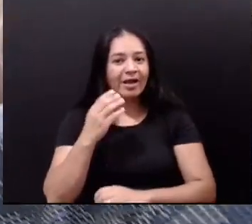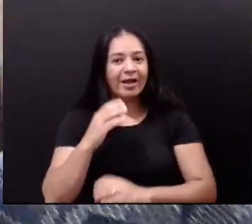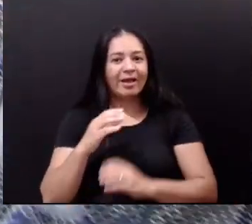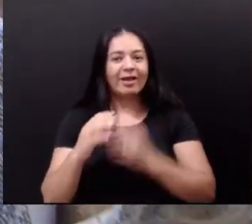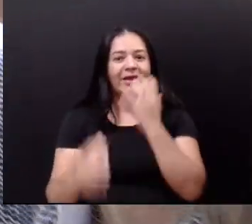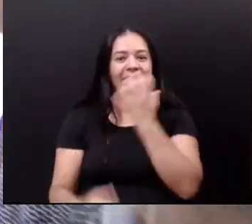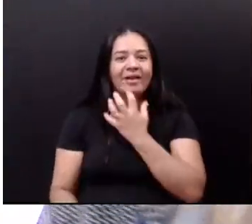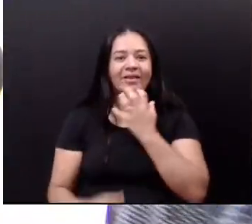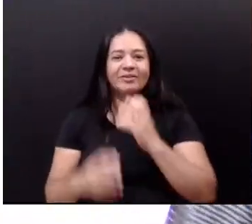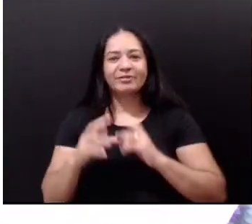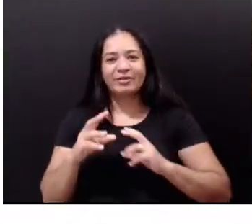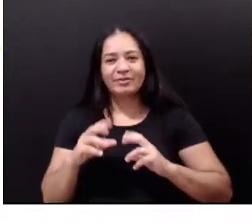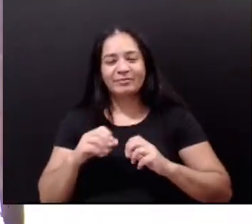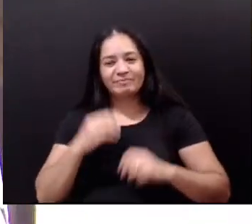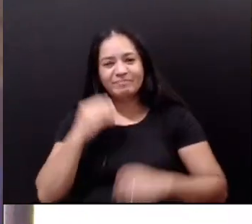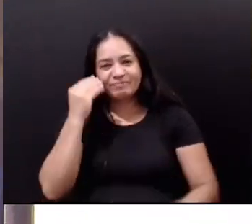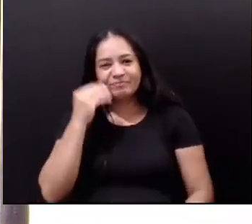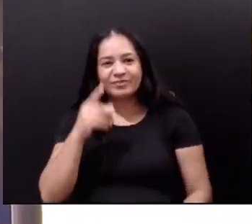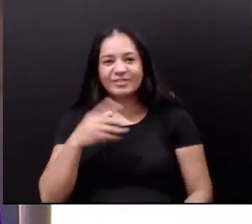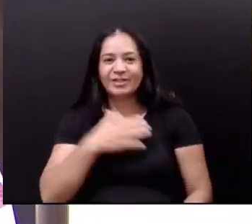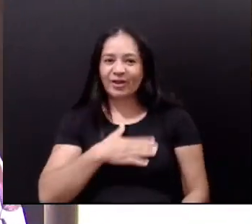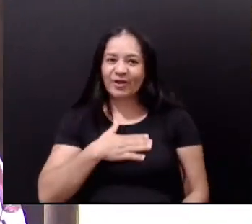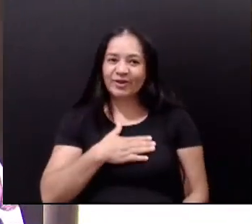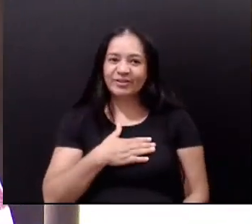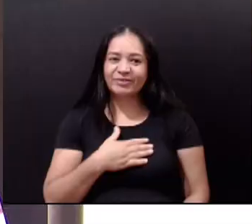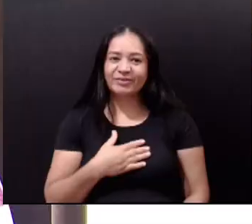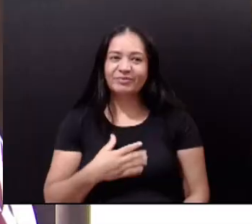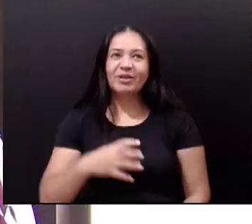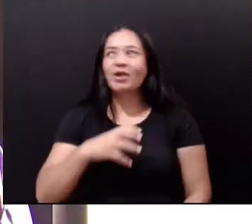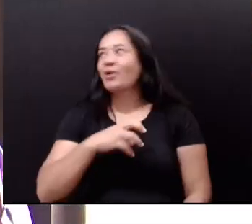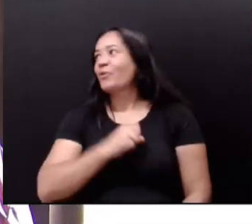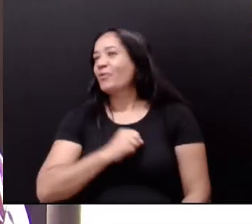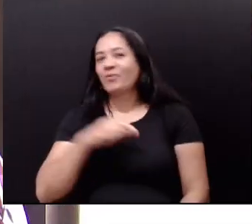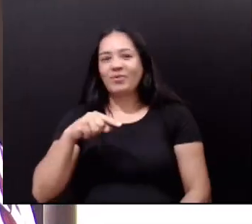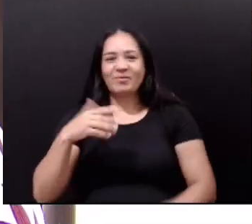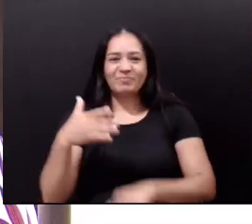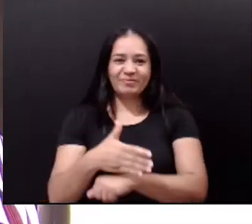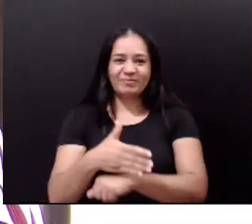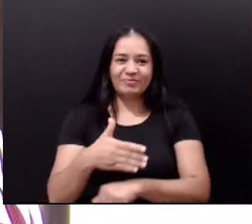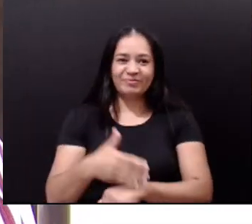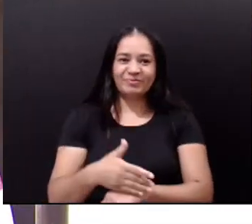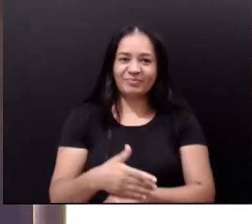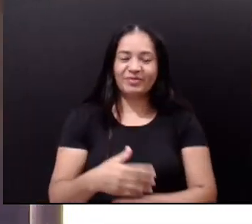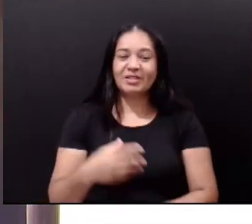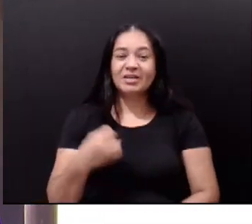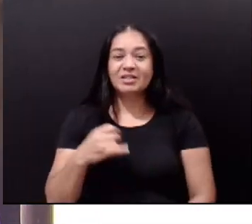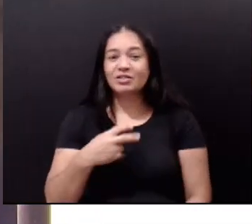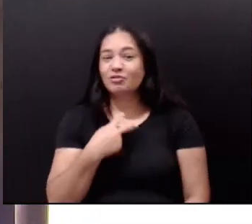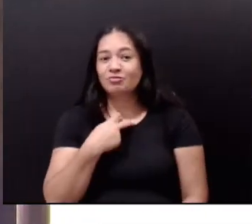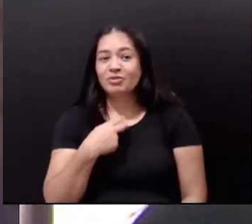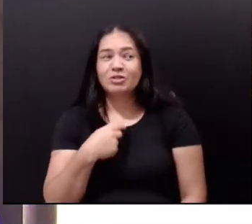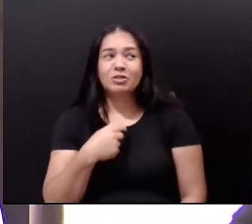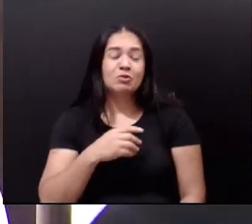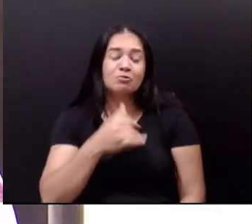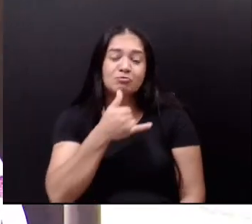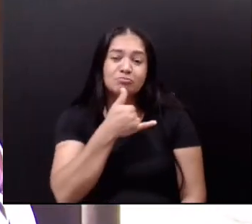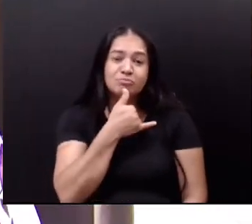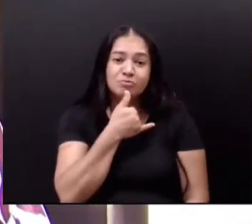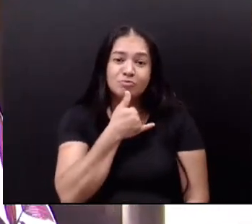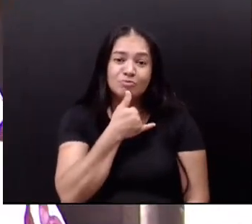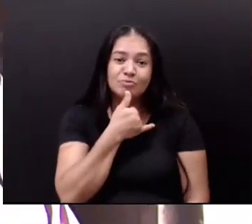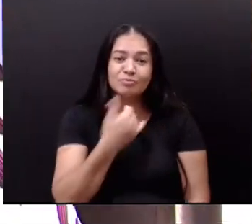gosta de vir pra cá, Antônia? Eu amo vir pra cá. Quando eu não posso, fico assim, de coração partido. Faz